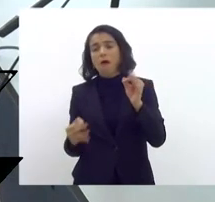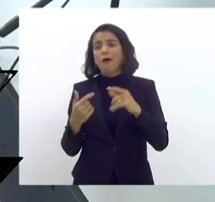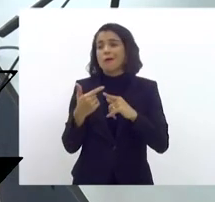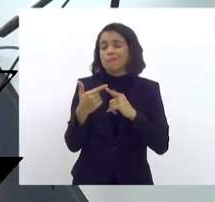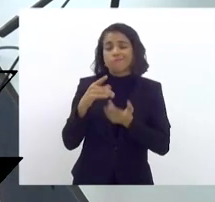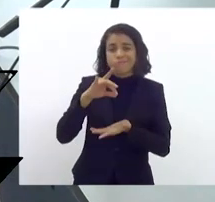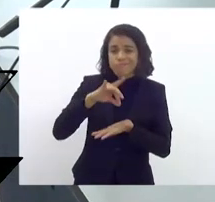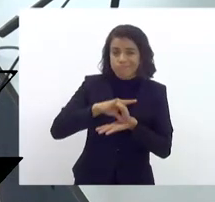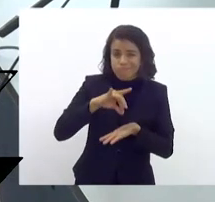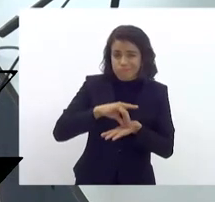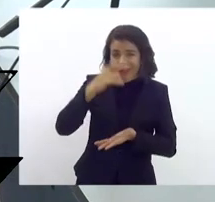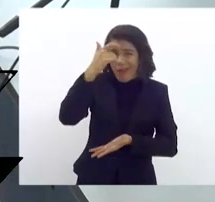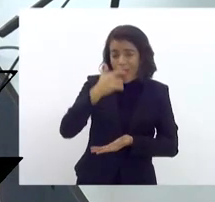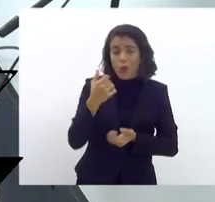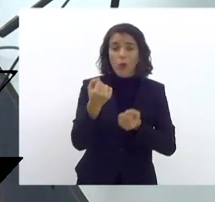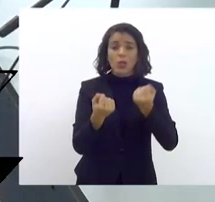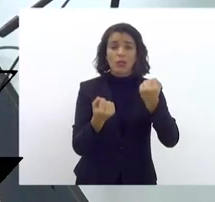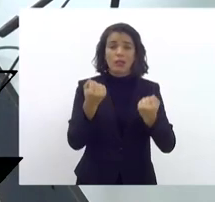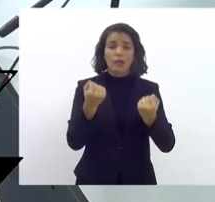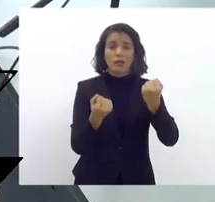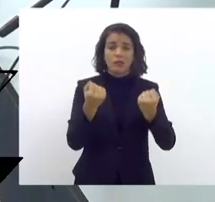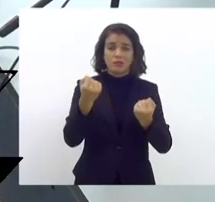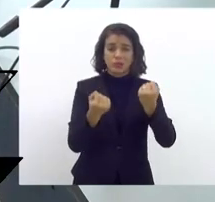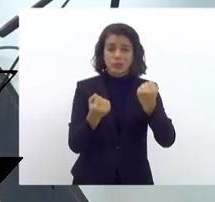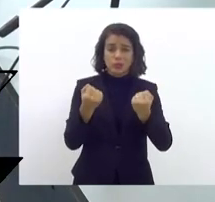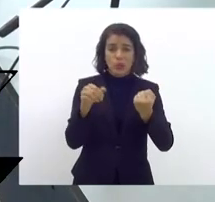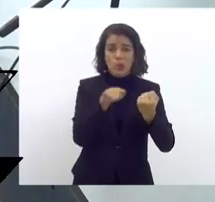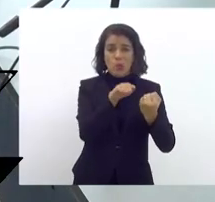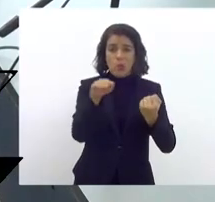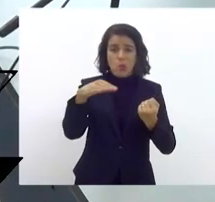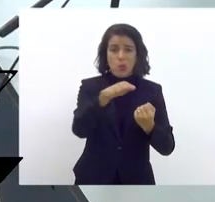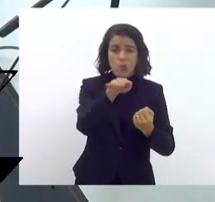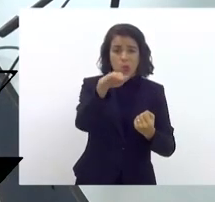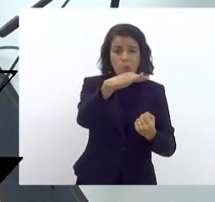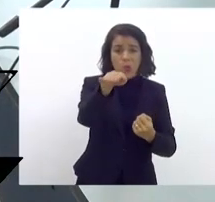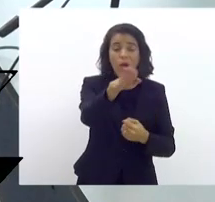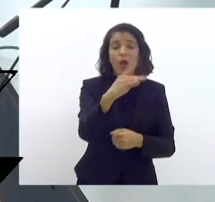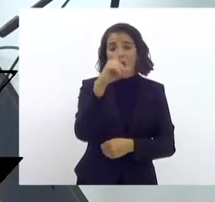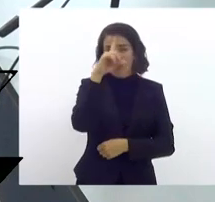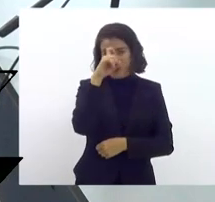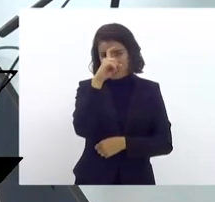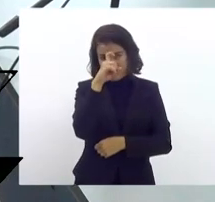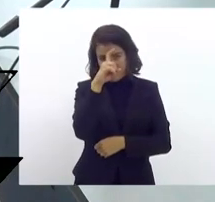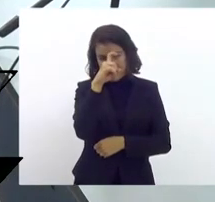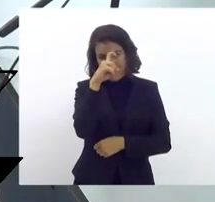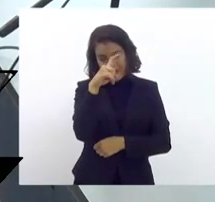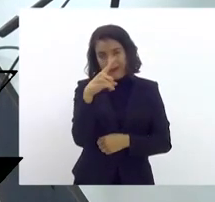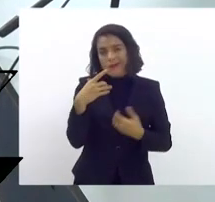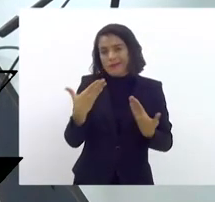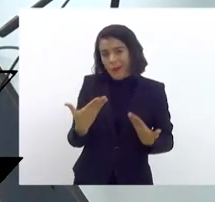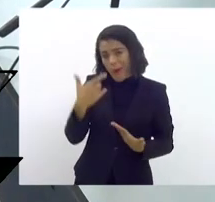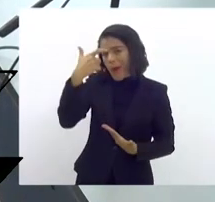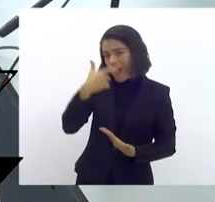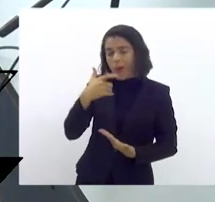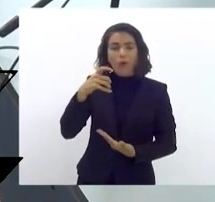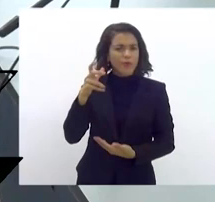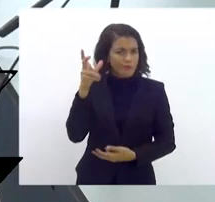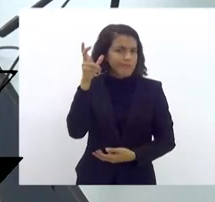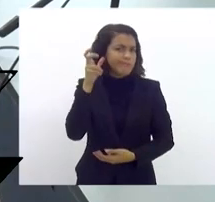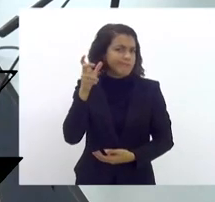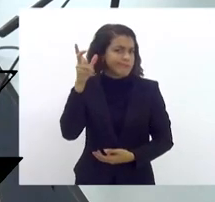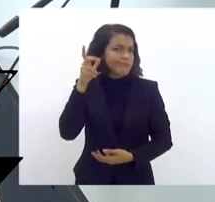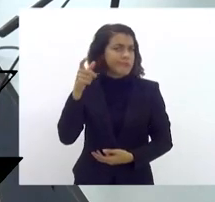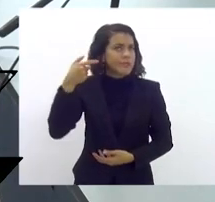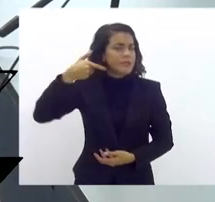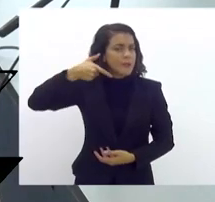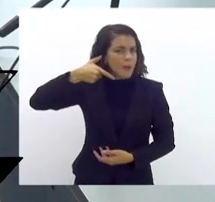verdade eu estou dirigindo no meio do caminho para o hospital tá mas aí estou ouvindo o que está